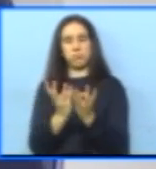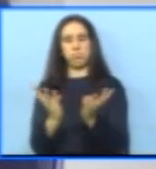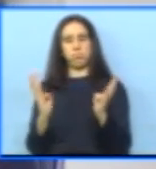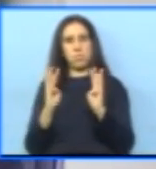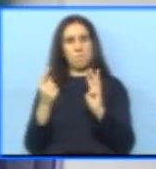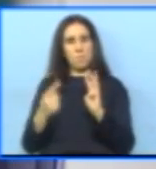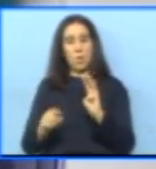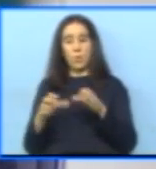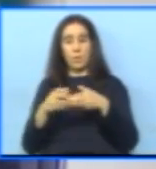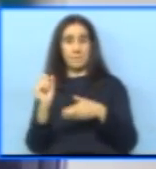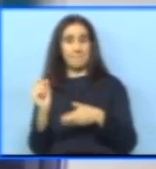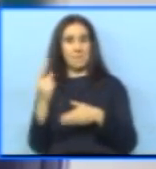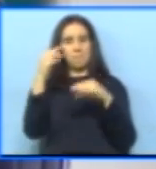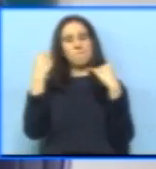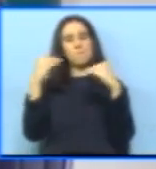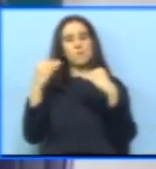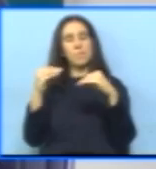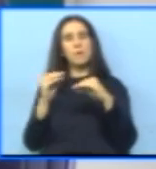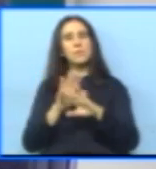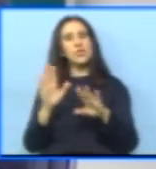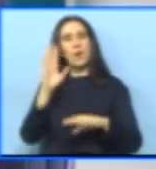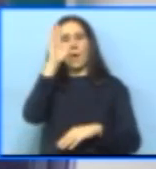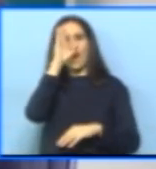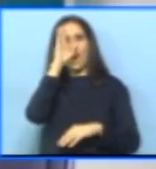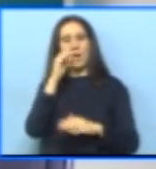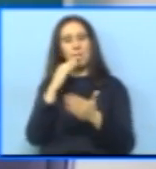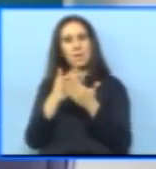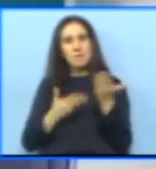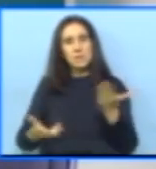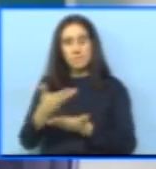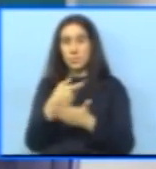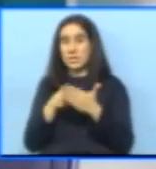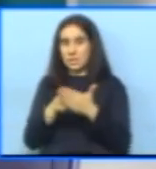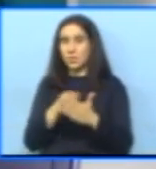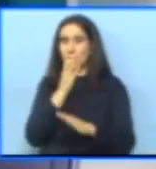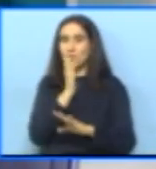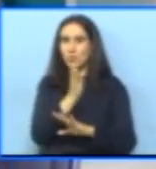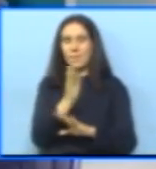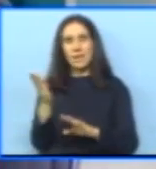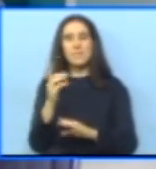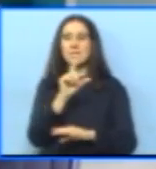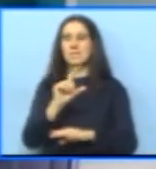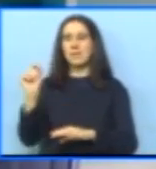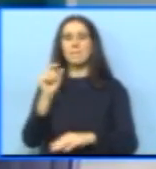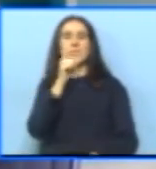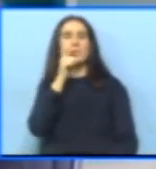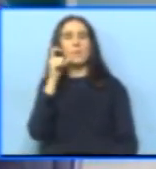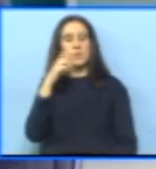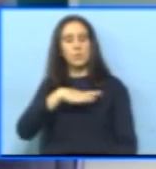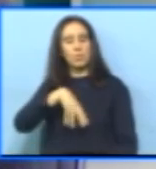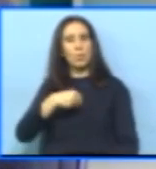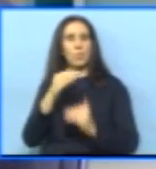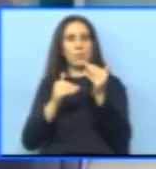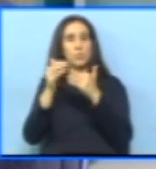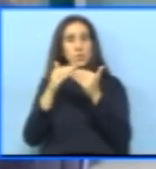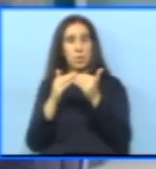o grupo inicial que está a ser formado, mas já está a ser formado nesta dinâmica, insisto, de saída, de compromisso, de construção do mundo. E